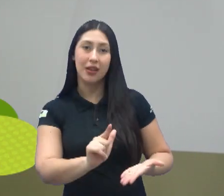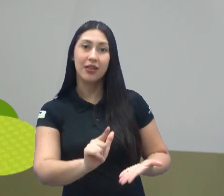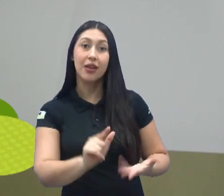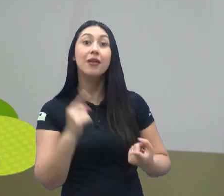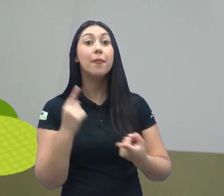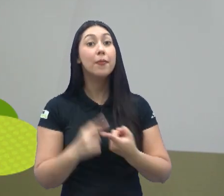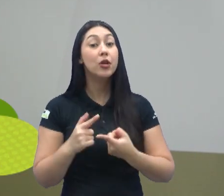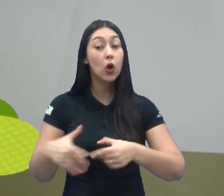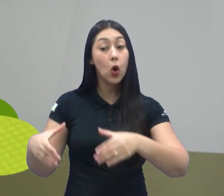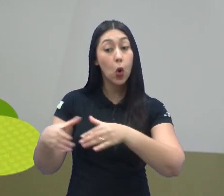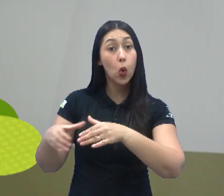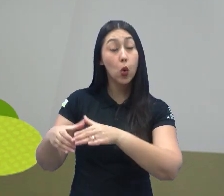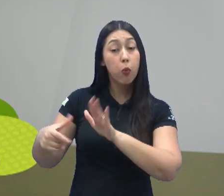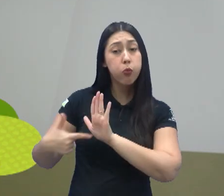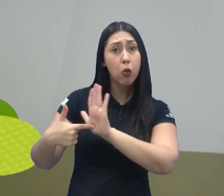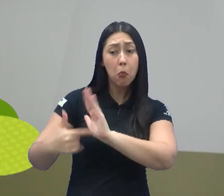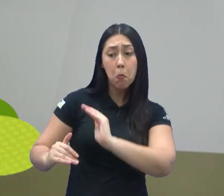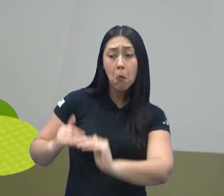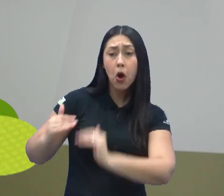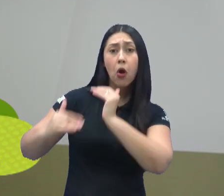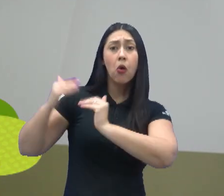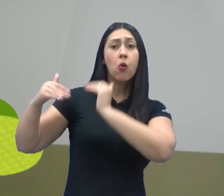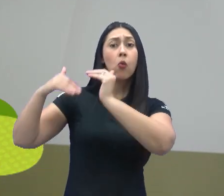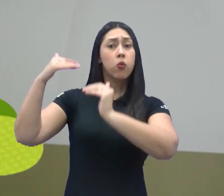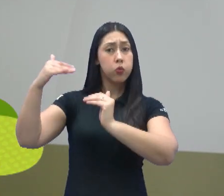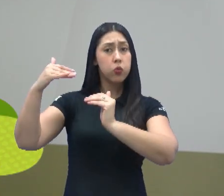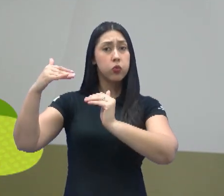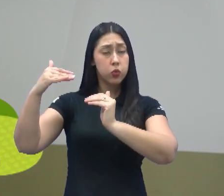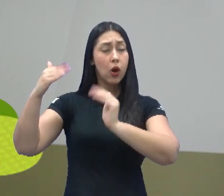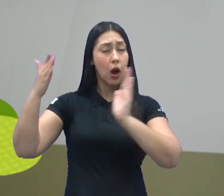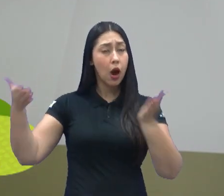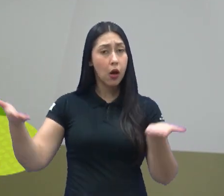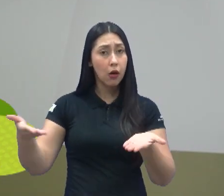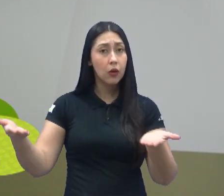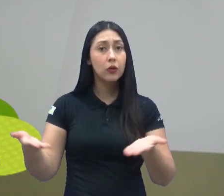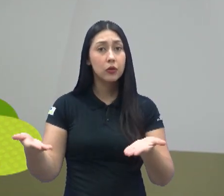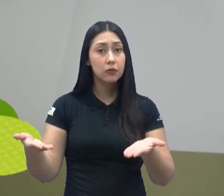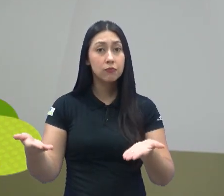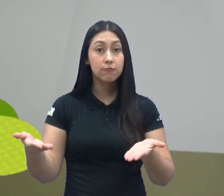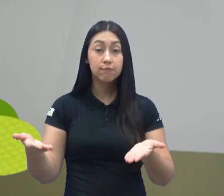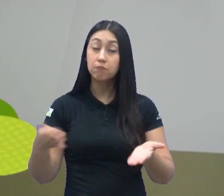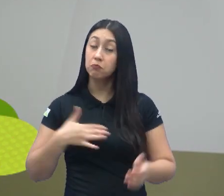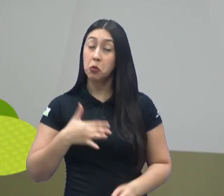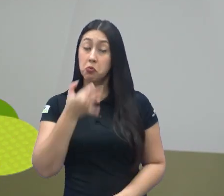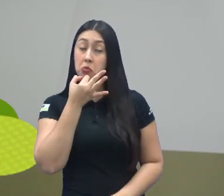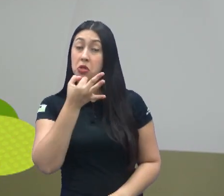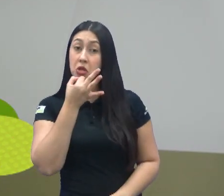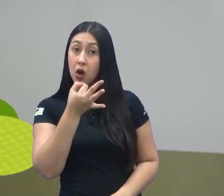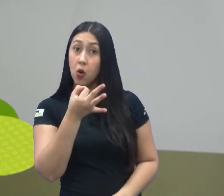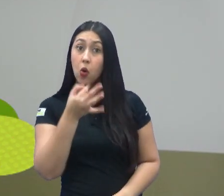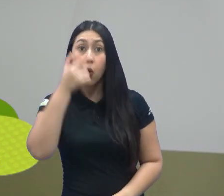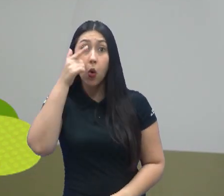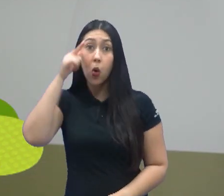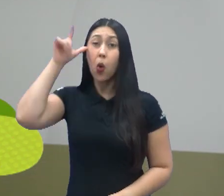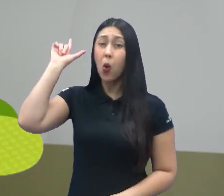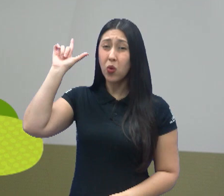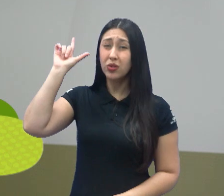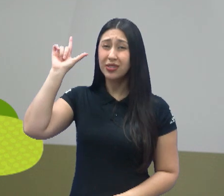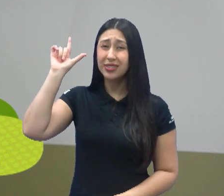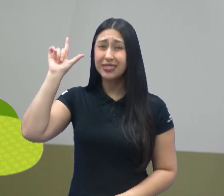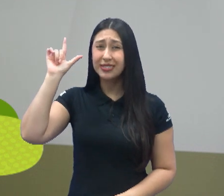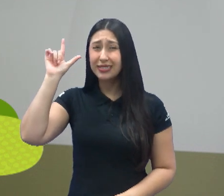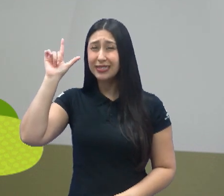time demonstrou um crescimento muito grande nessa reta final de temporada. Acho que na partida de ontem, talvez o nível